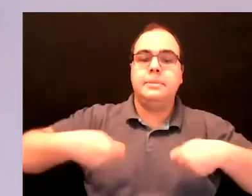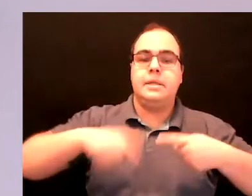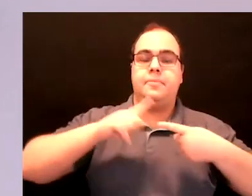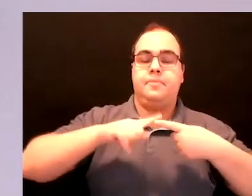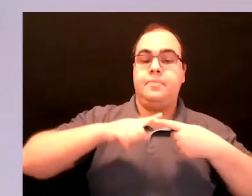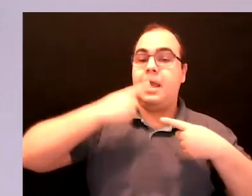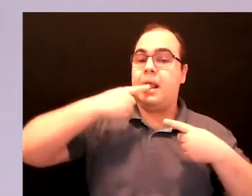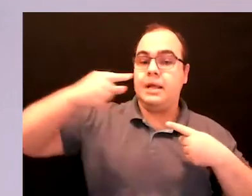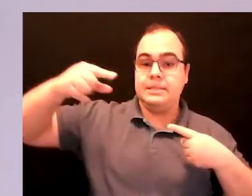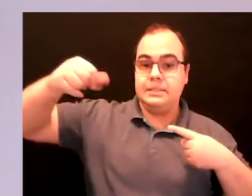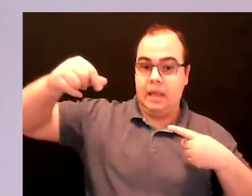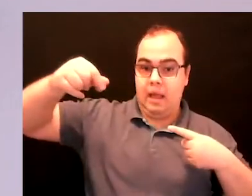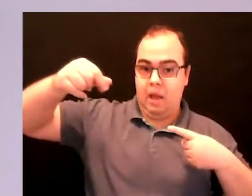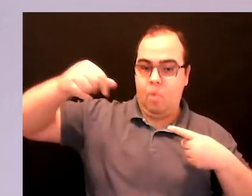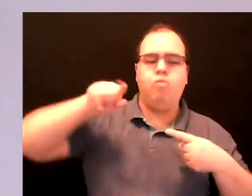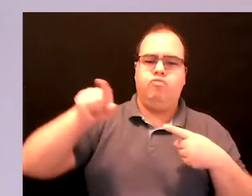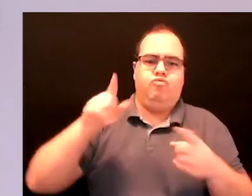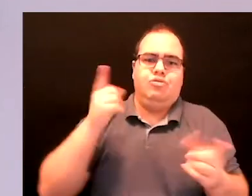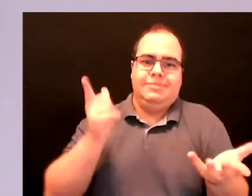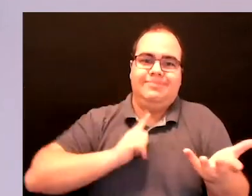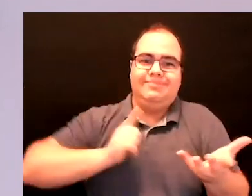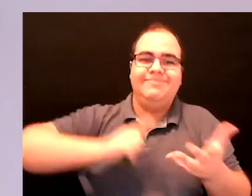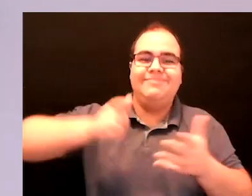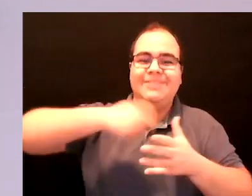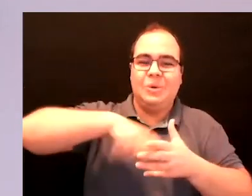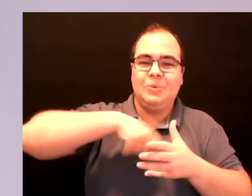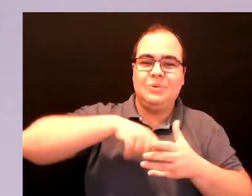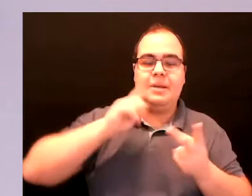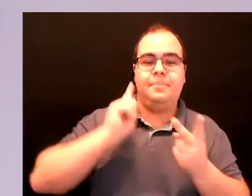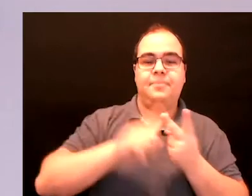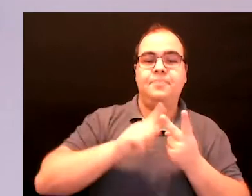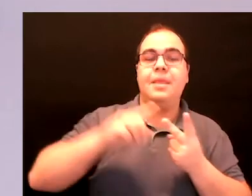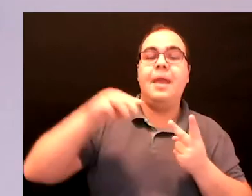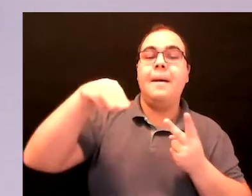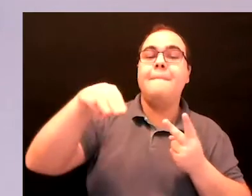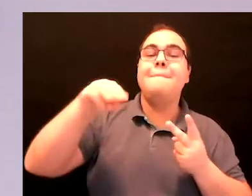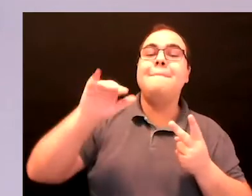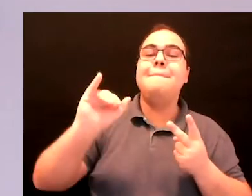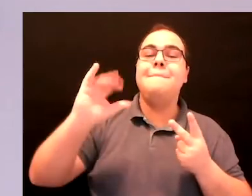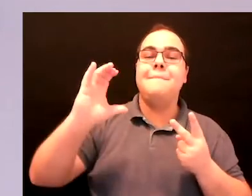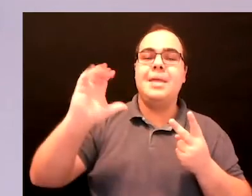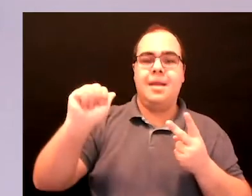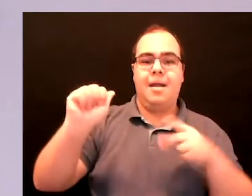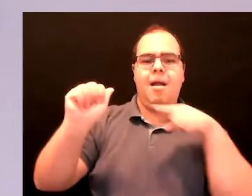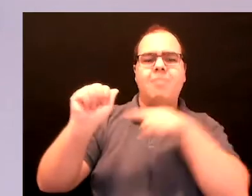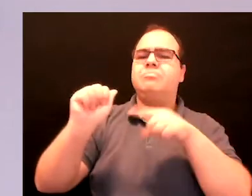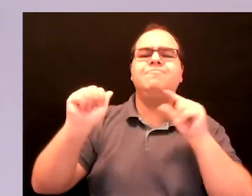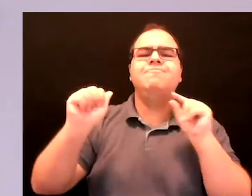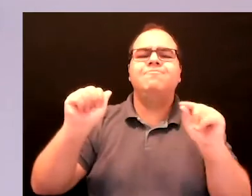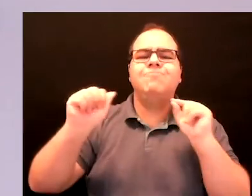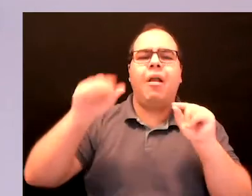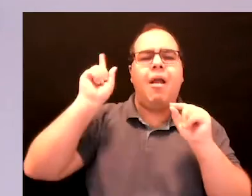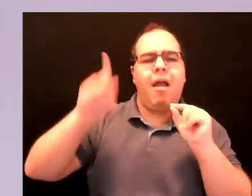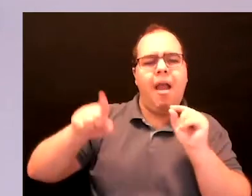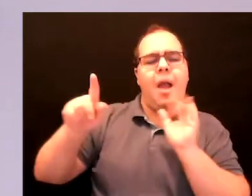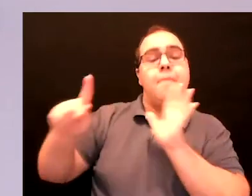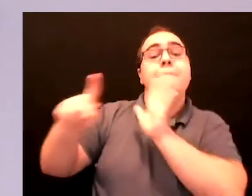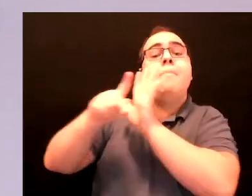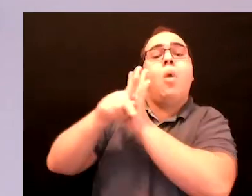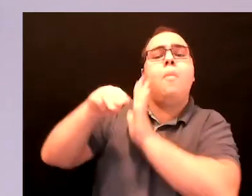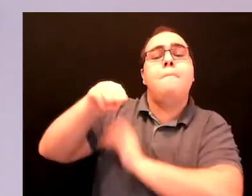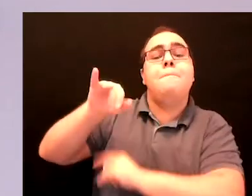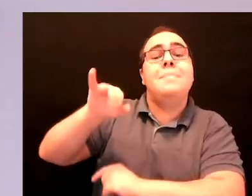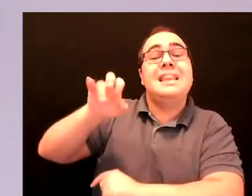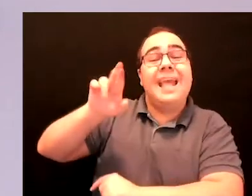sal comum, que você encontra na sua cozinha também, de mica. A mica, ela é um mineral.